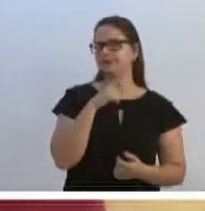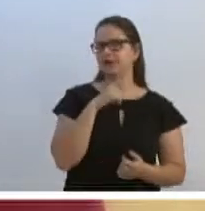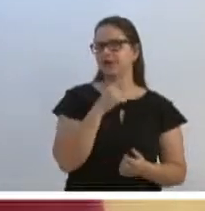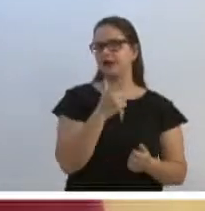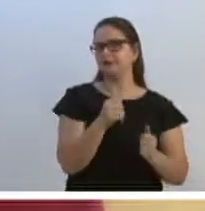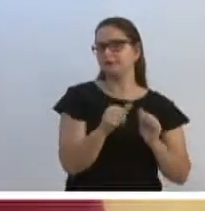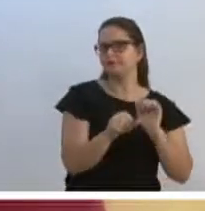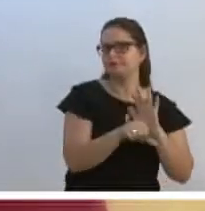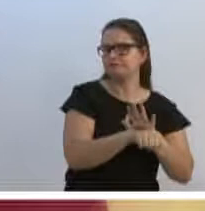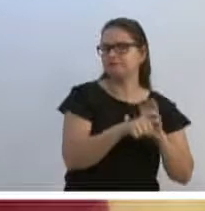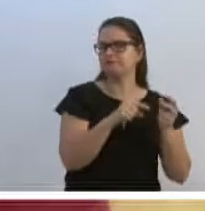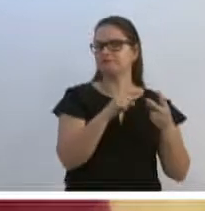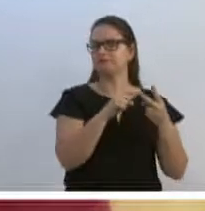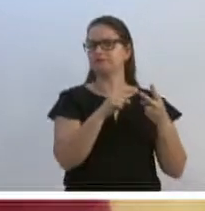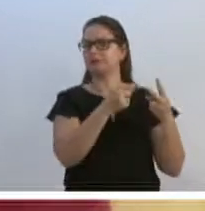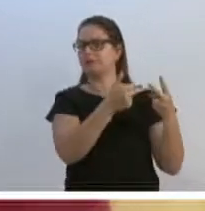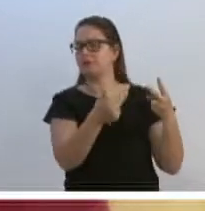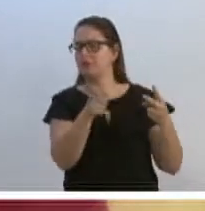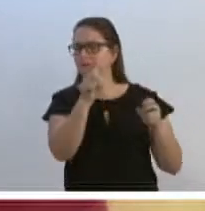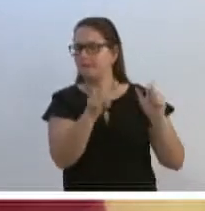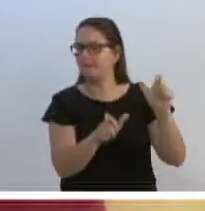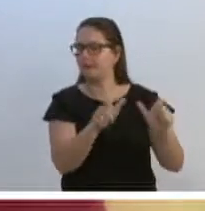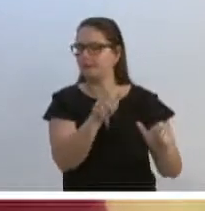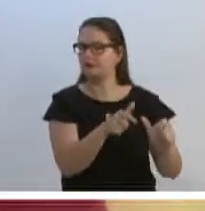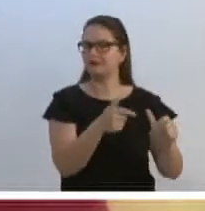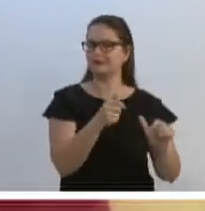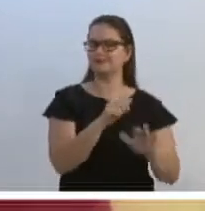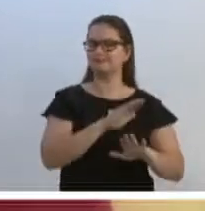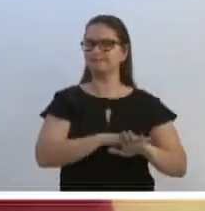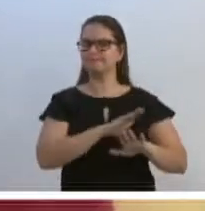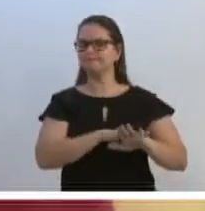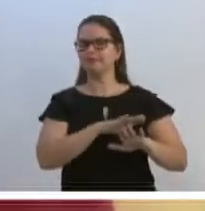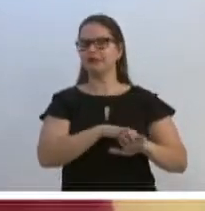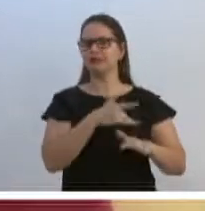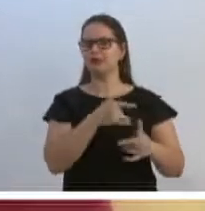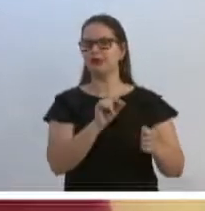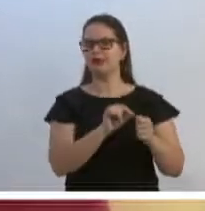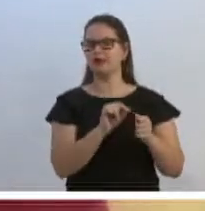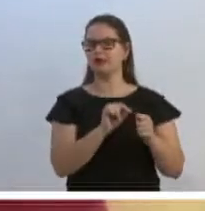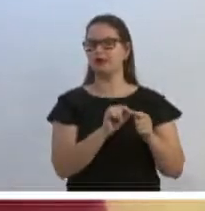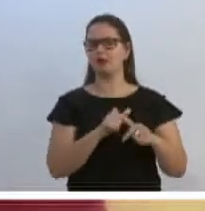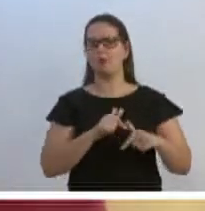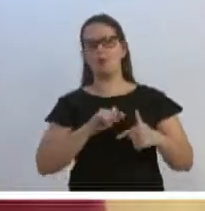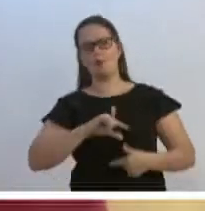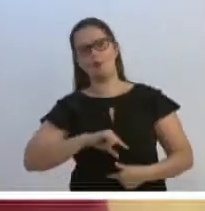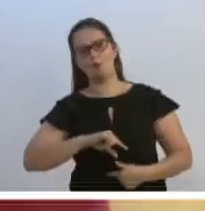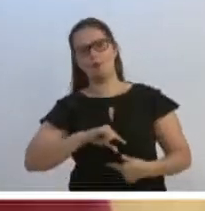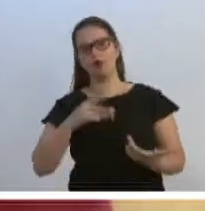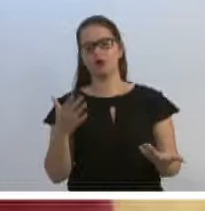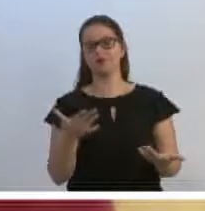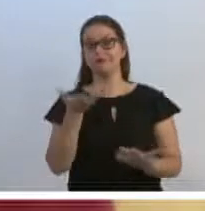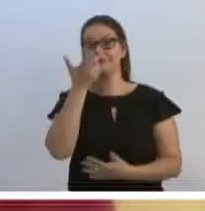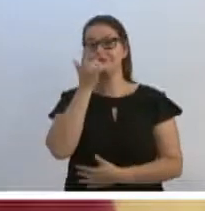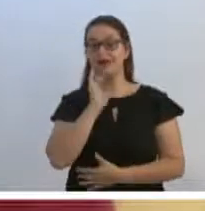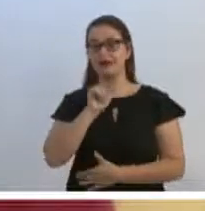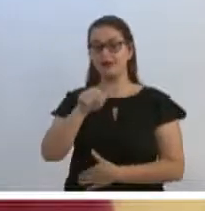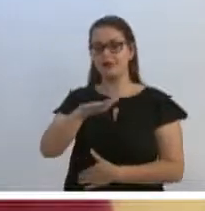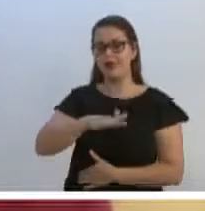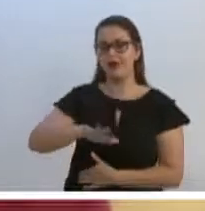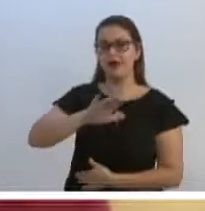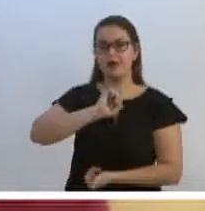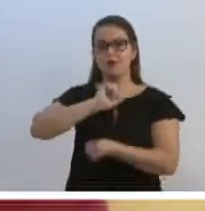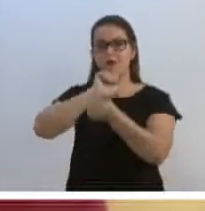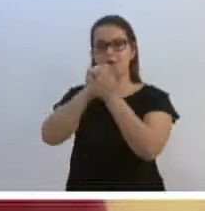correndo revista na mão de pessoas desocupadas que não tem nada para fazer e uma criança no esporte